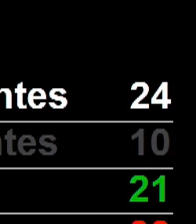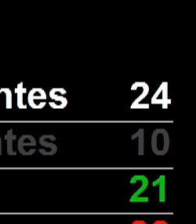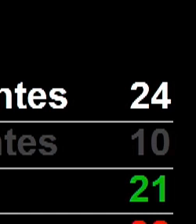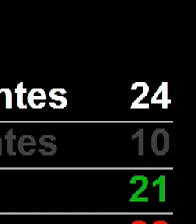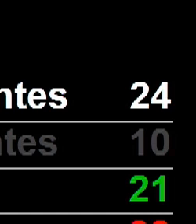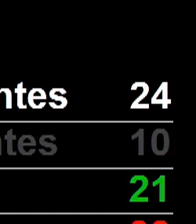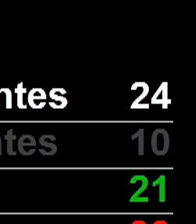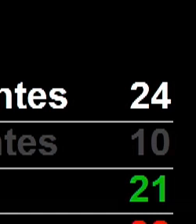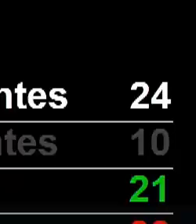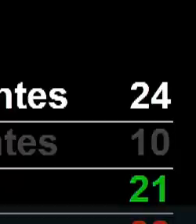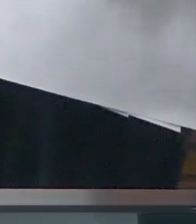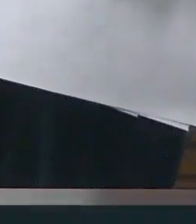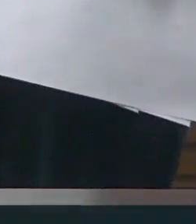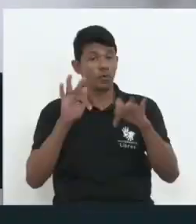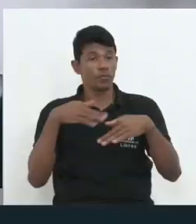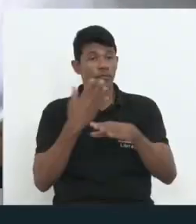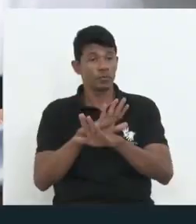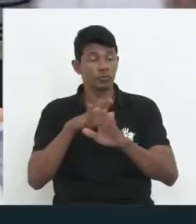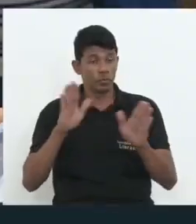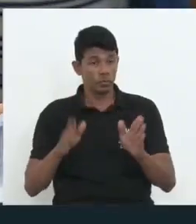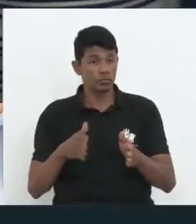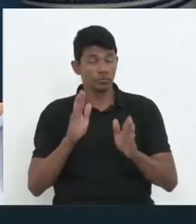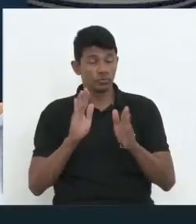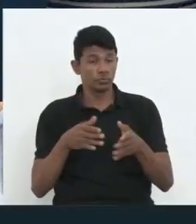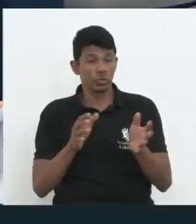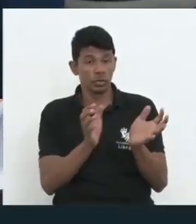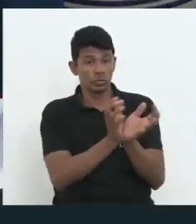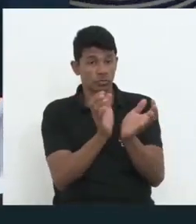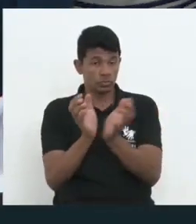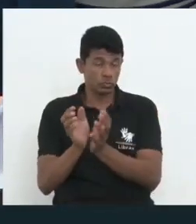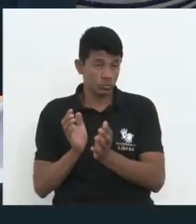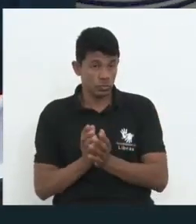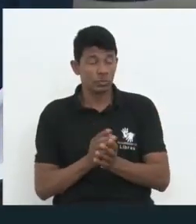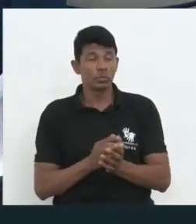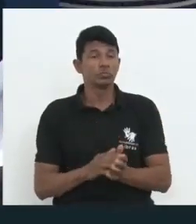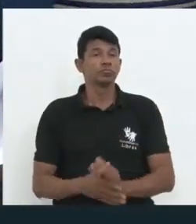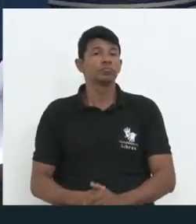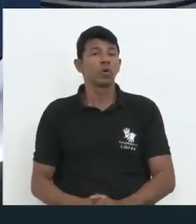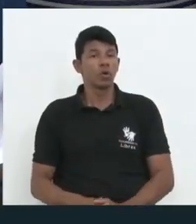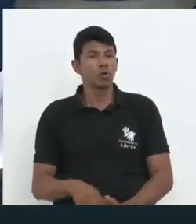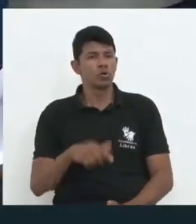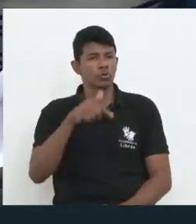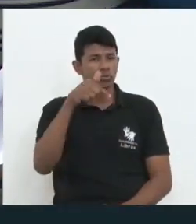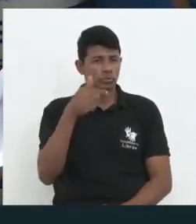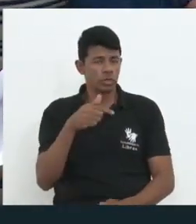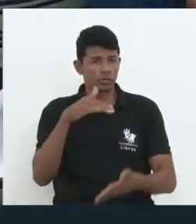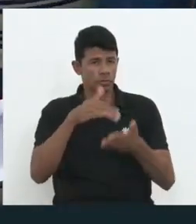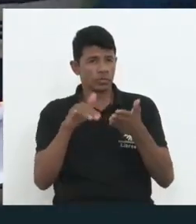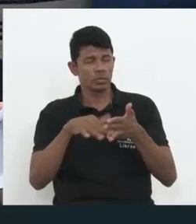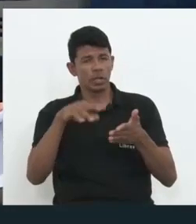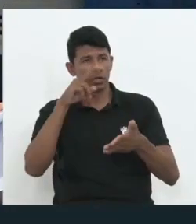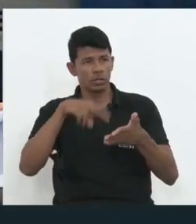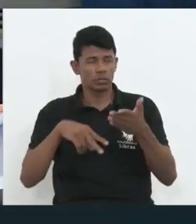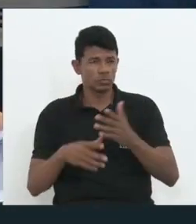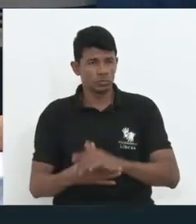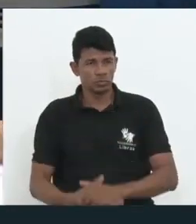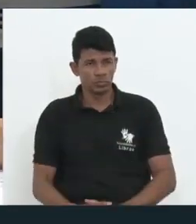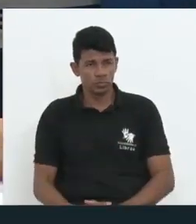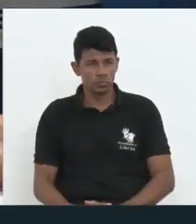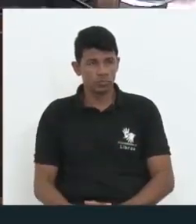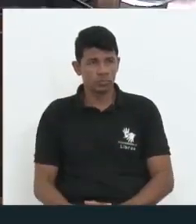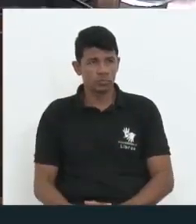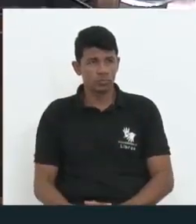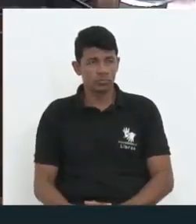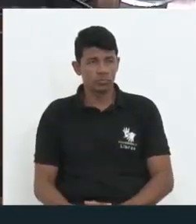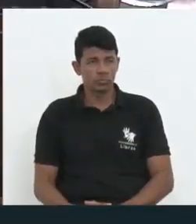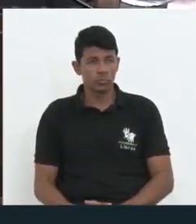Encerrada a votação, consideradas comissões. Item 7º ao senhor secretário para leitura. Leitura